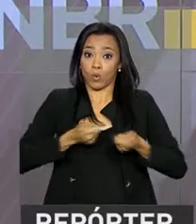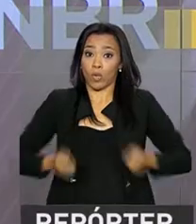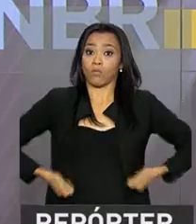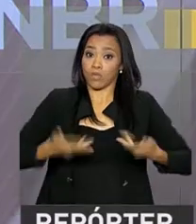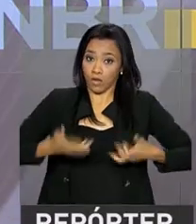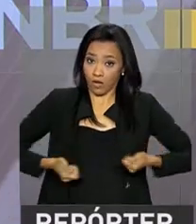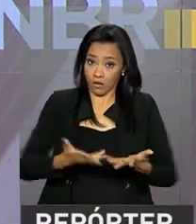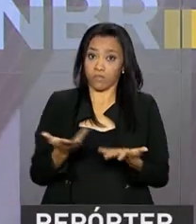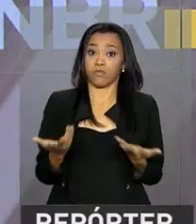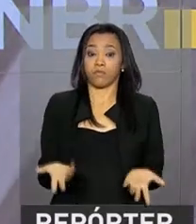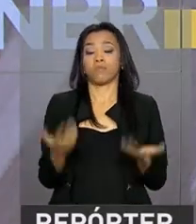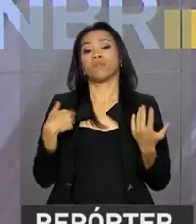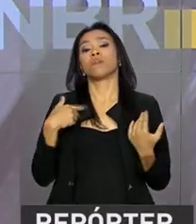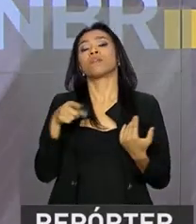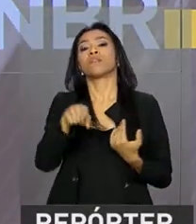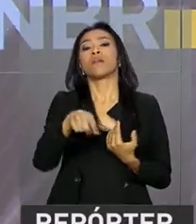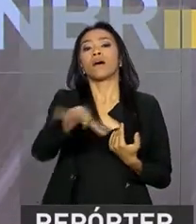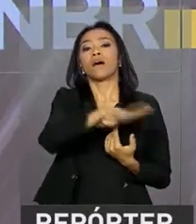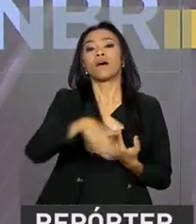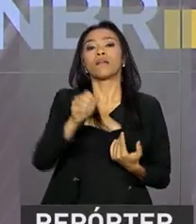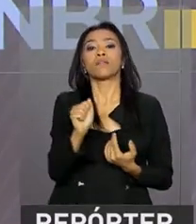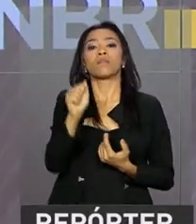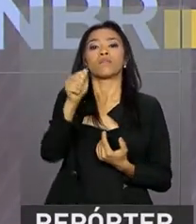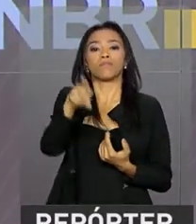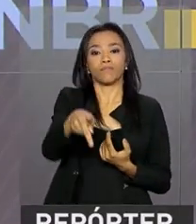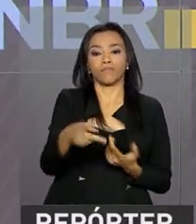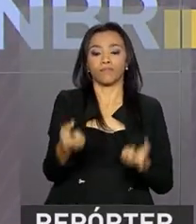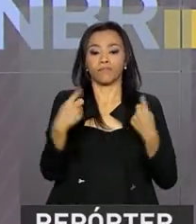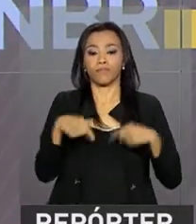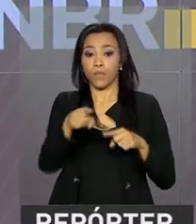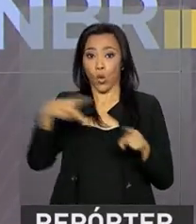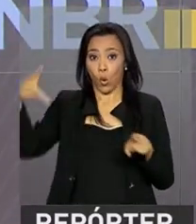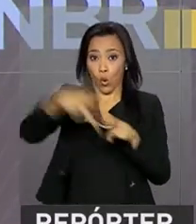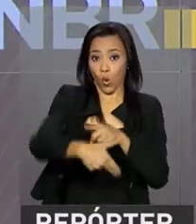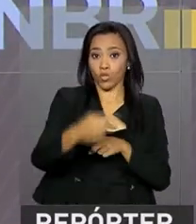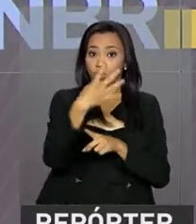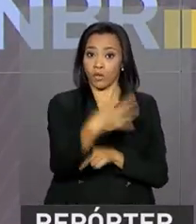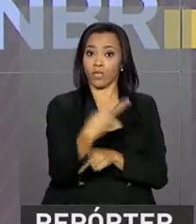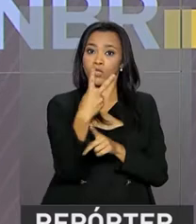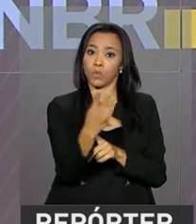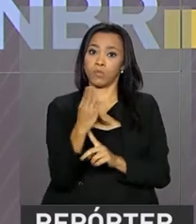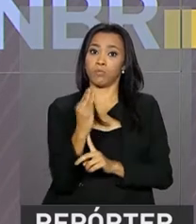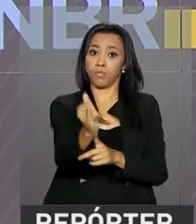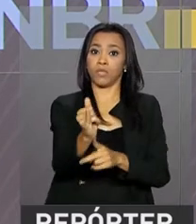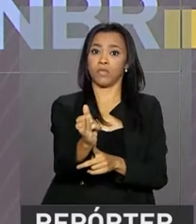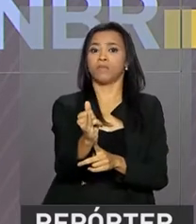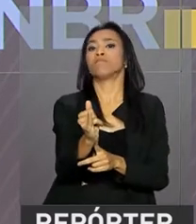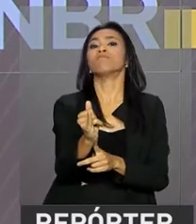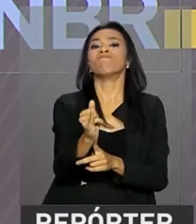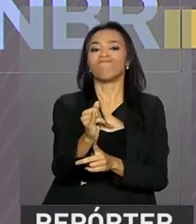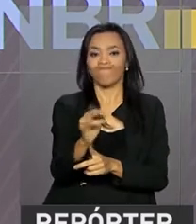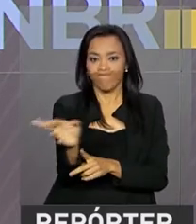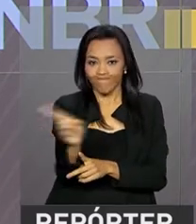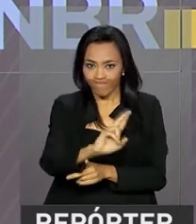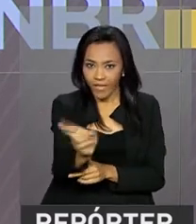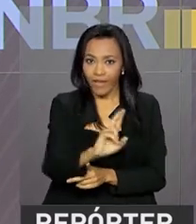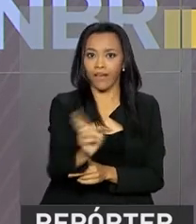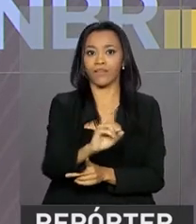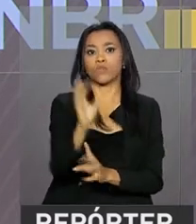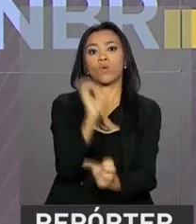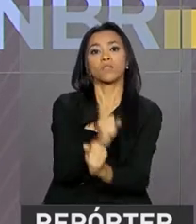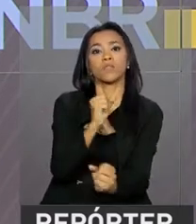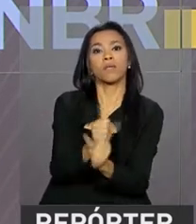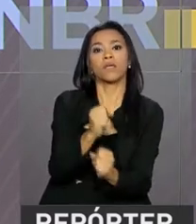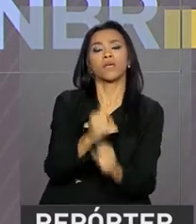o governo anunciou um corte de 42 bilhões de reais no orçamento ea redução do número de